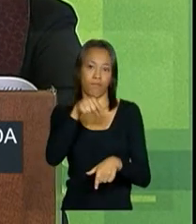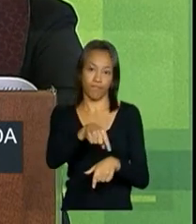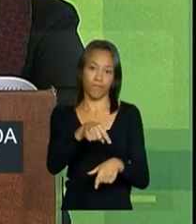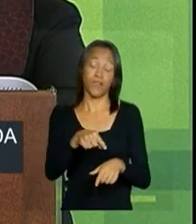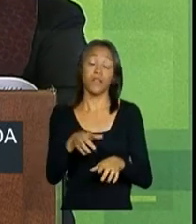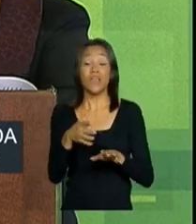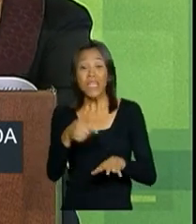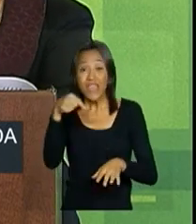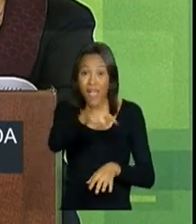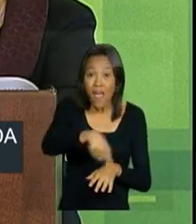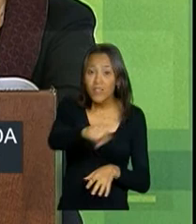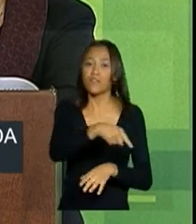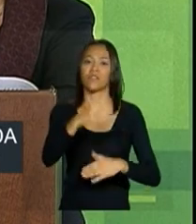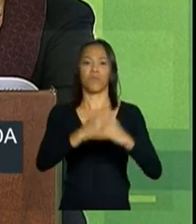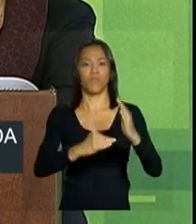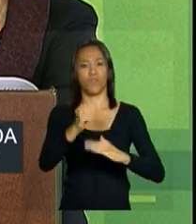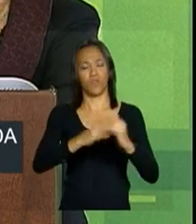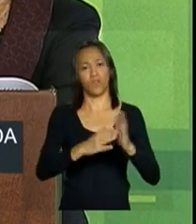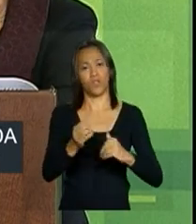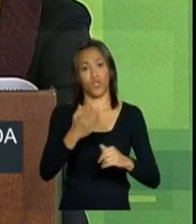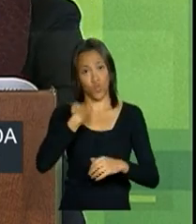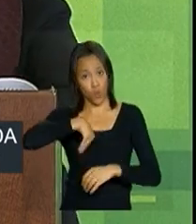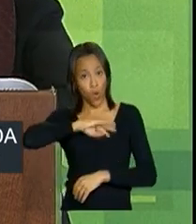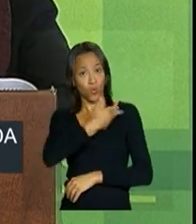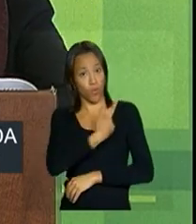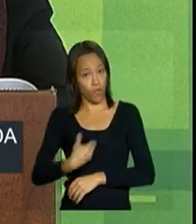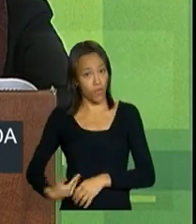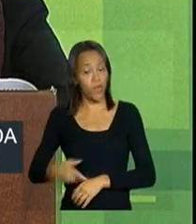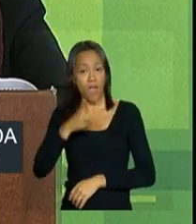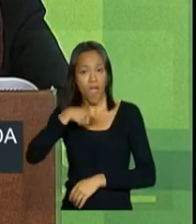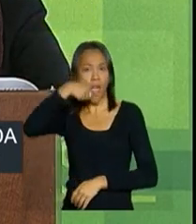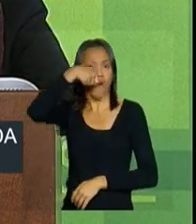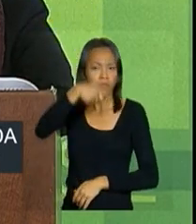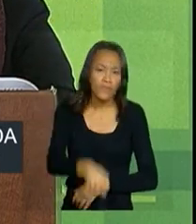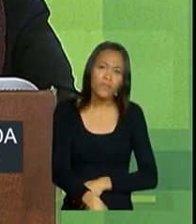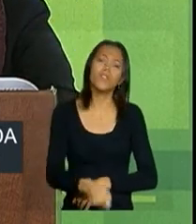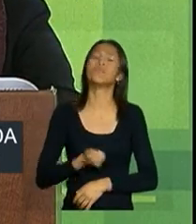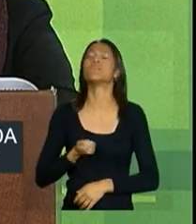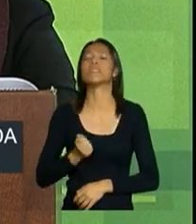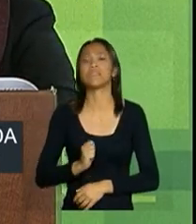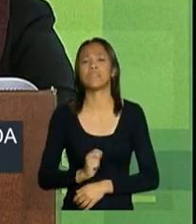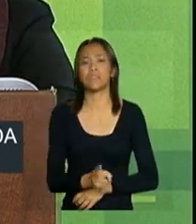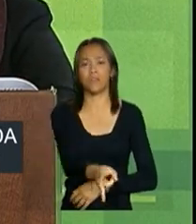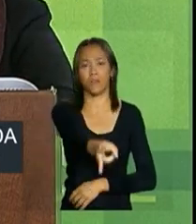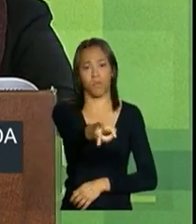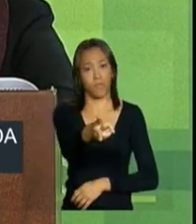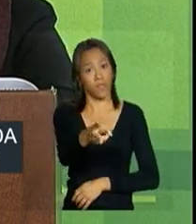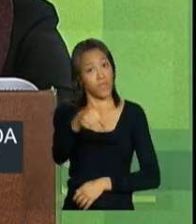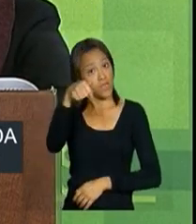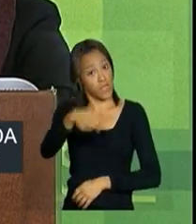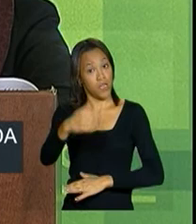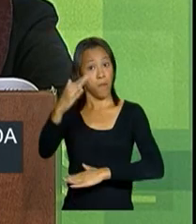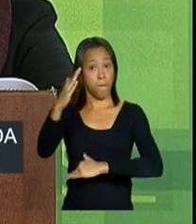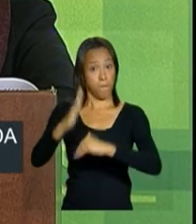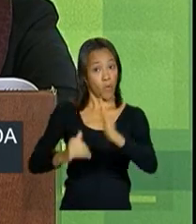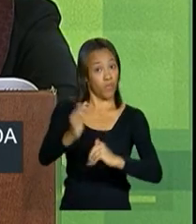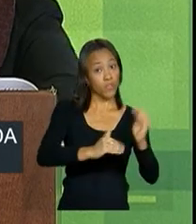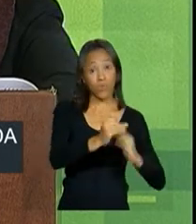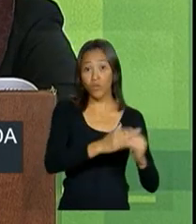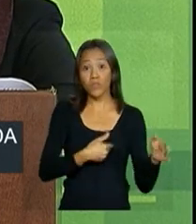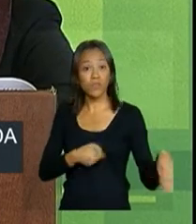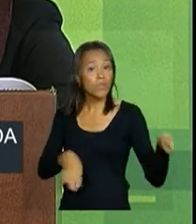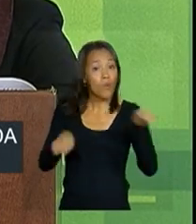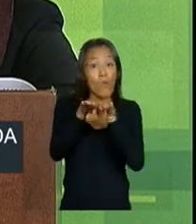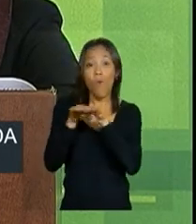podem não devem e o nosso governo reafirma cotidianamente que são profissões tão